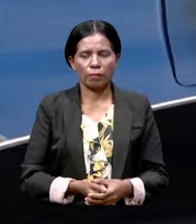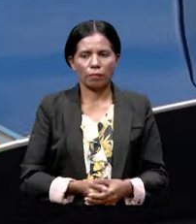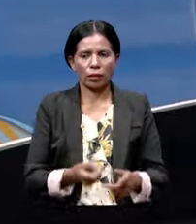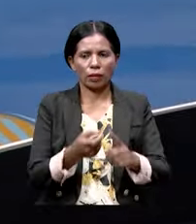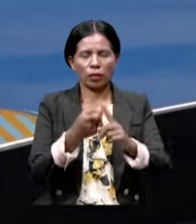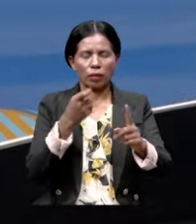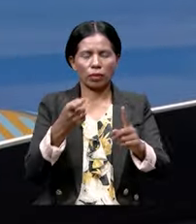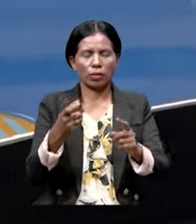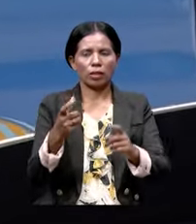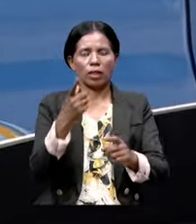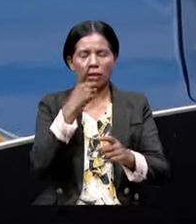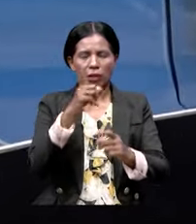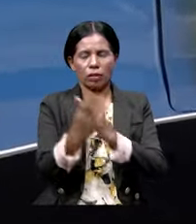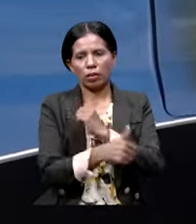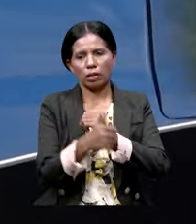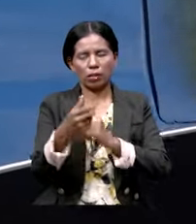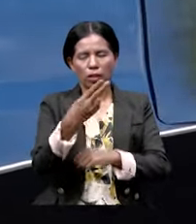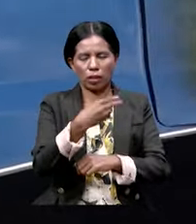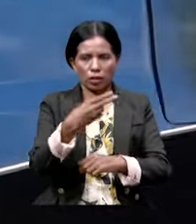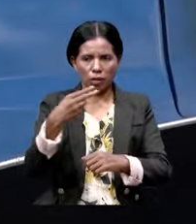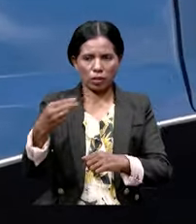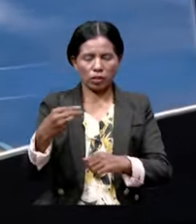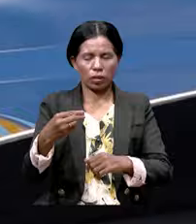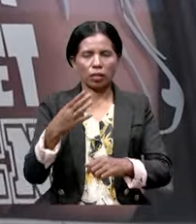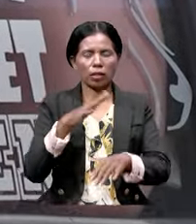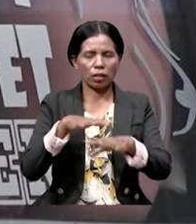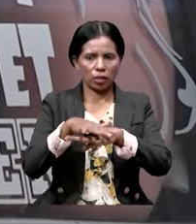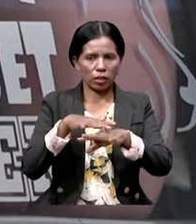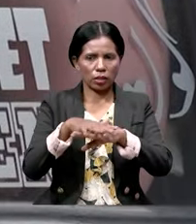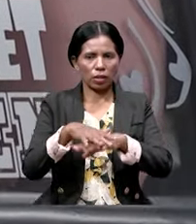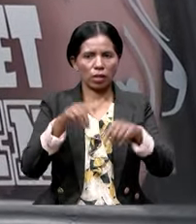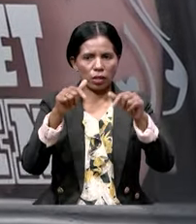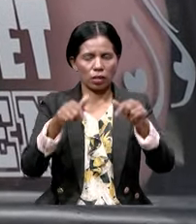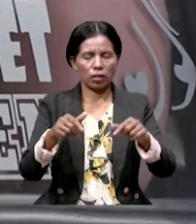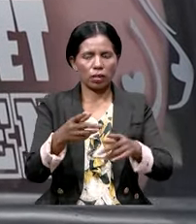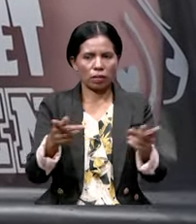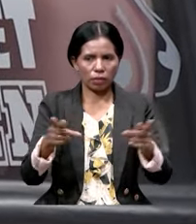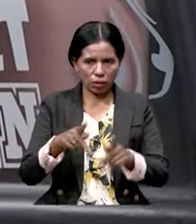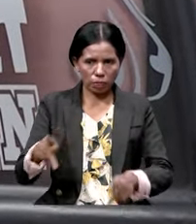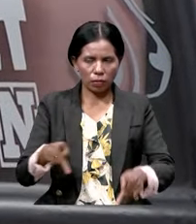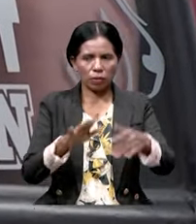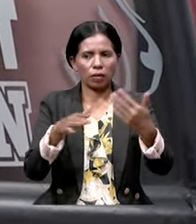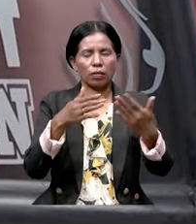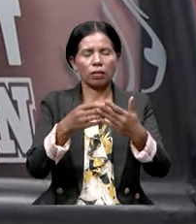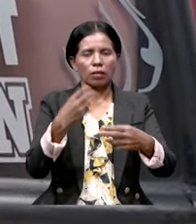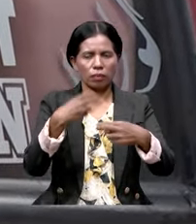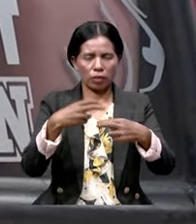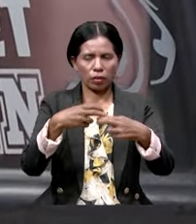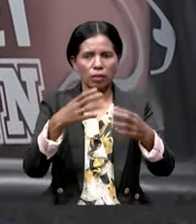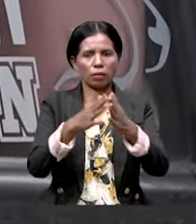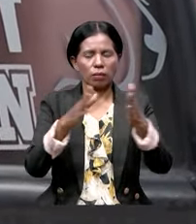Husilian estrangeira Sira, hanesan lian Indonesia no inglês, nebena klekar e espaço público Sira, sai desafio bot